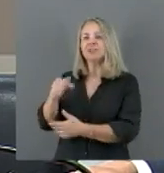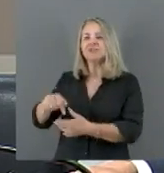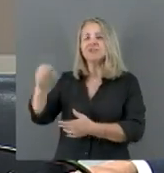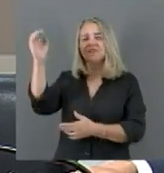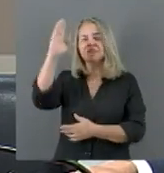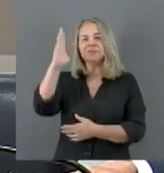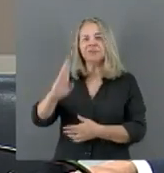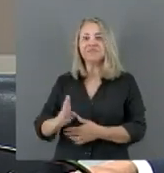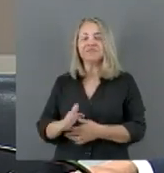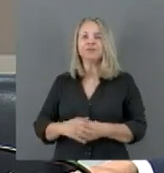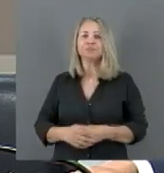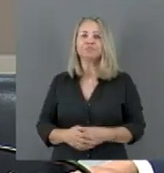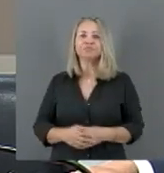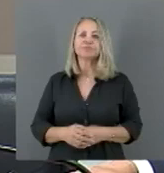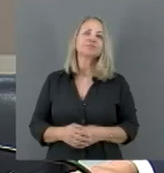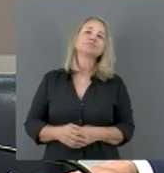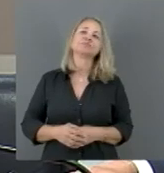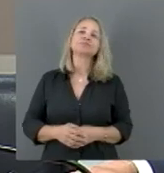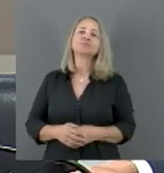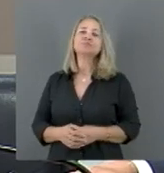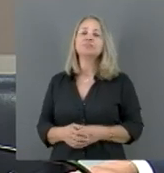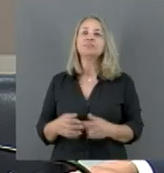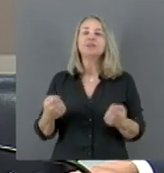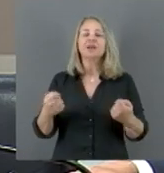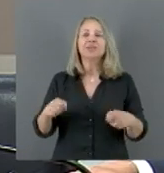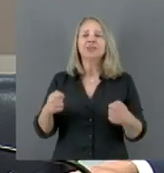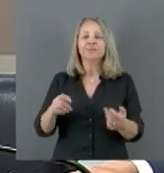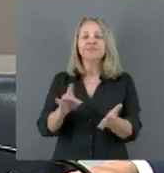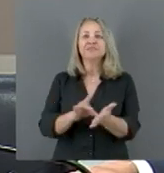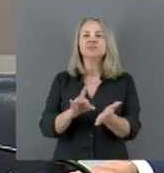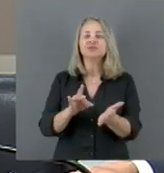país e que precisam ser